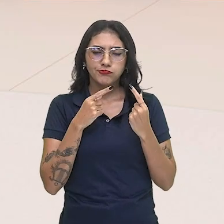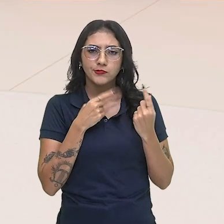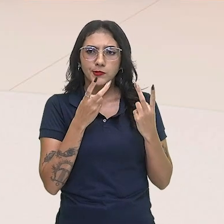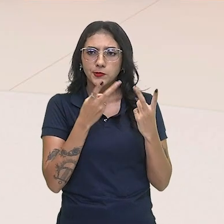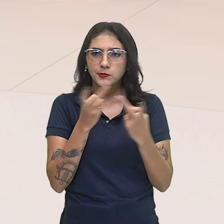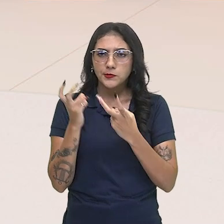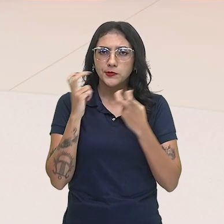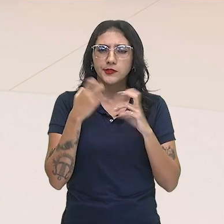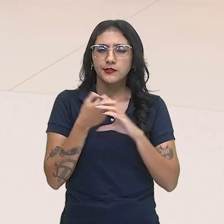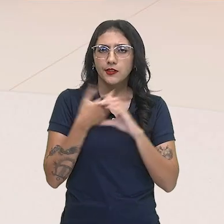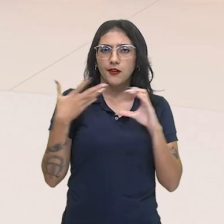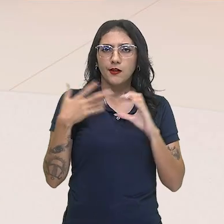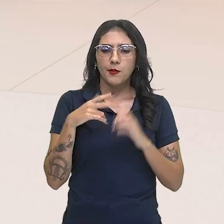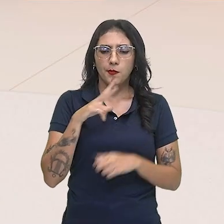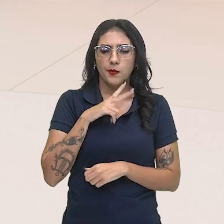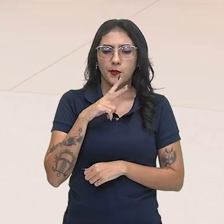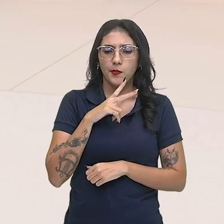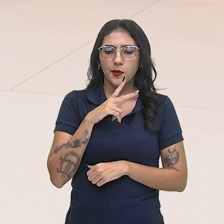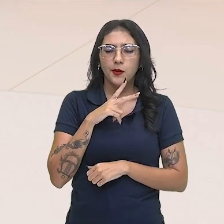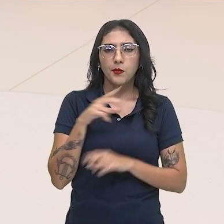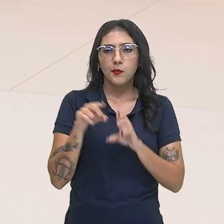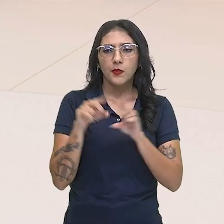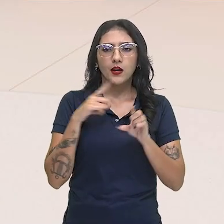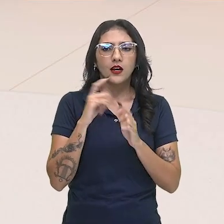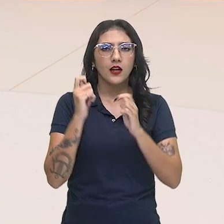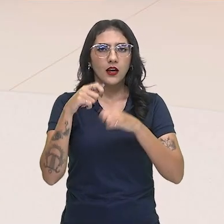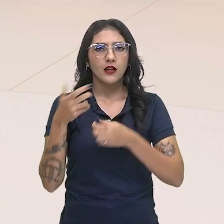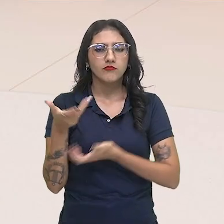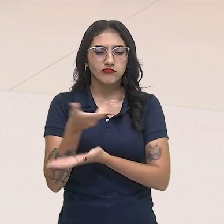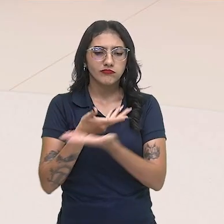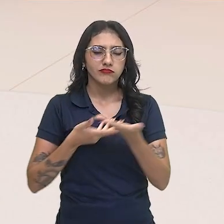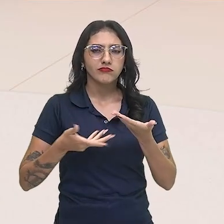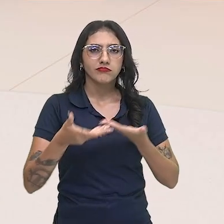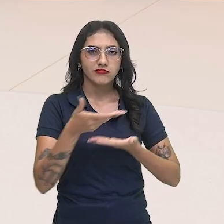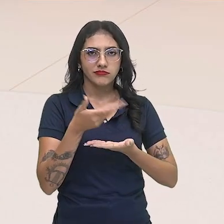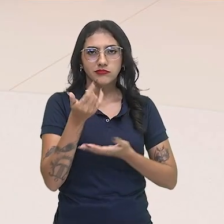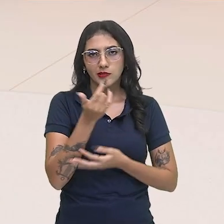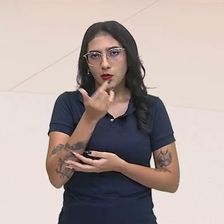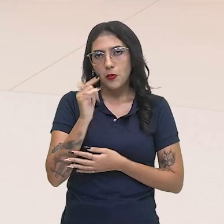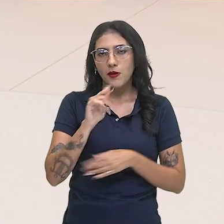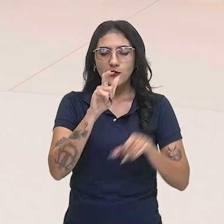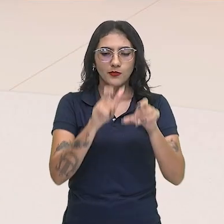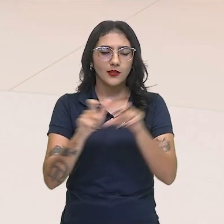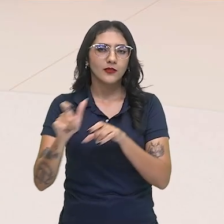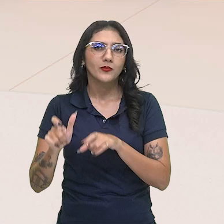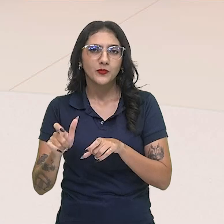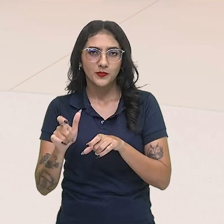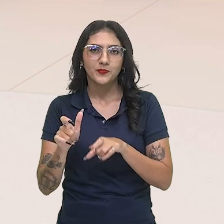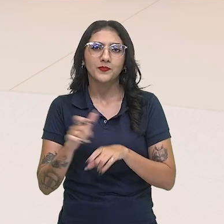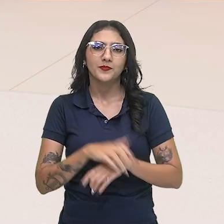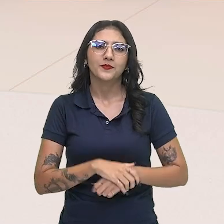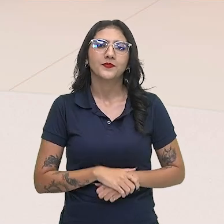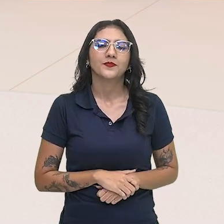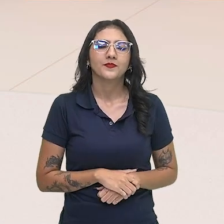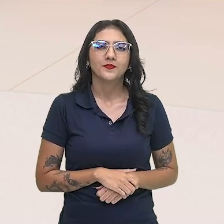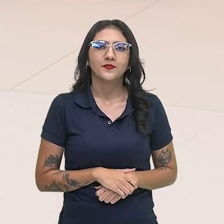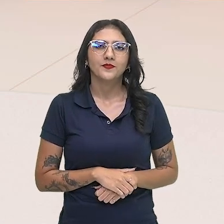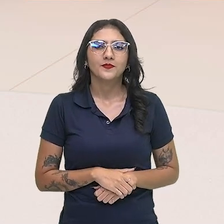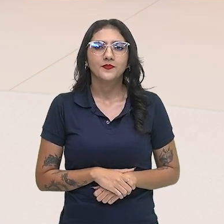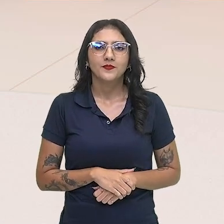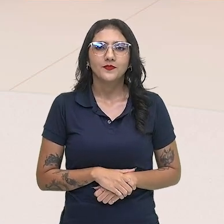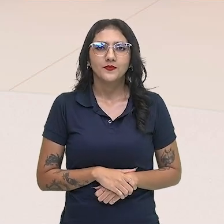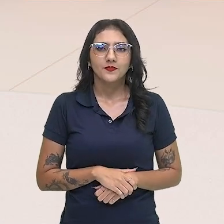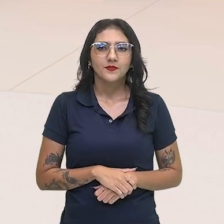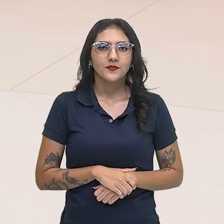suas particularidades a serem socializadas com os demais membros de uma determinada comunidade, certo? Muito bem. E